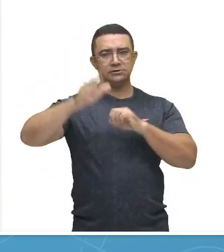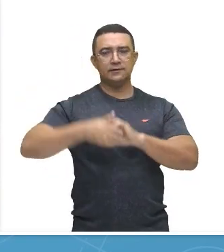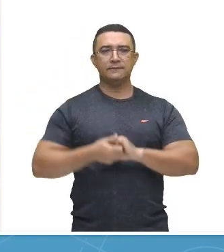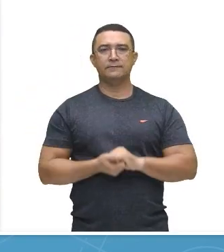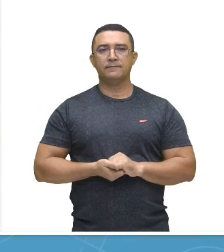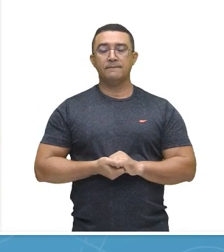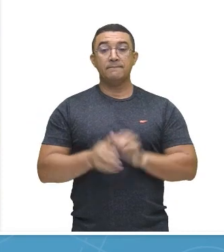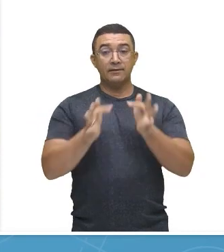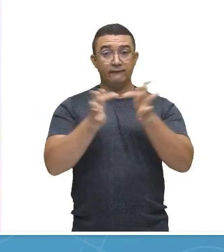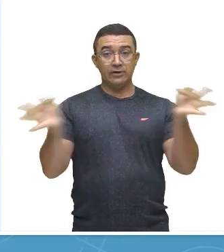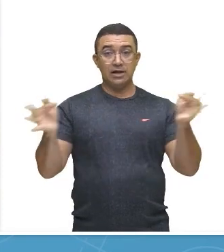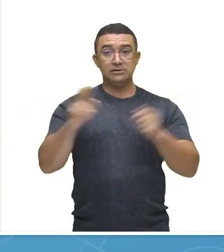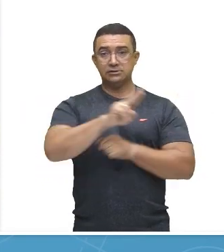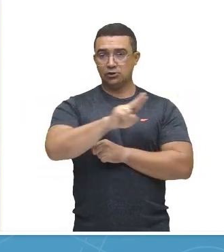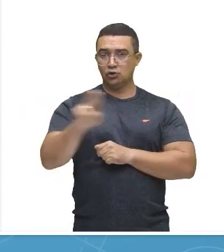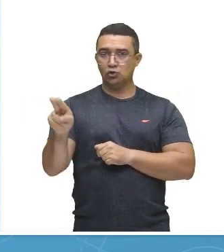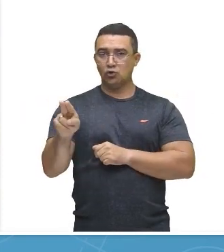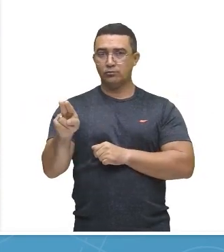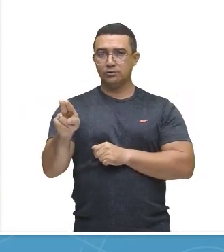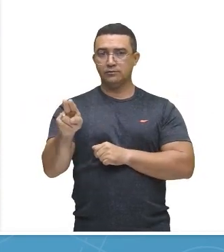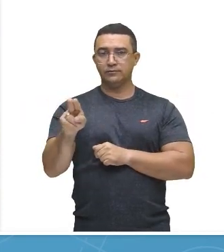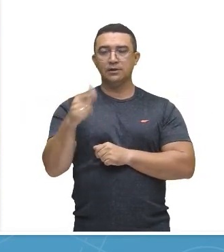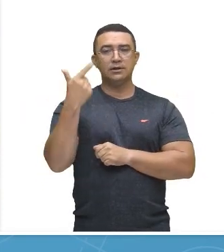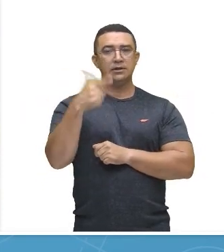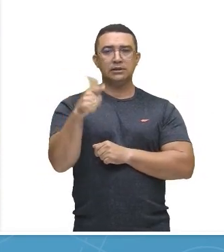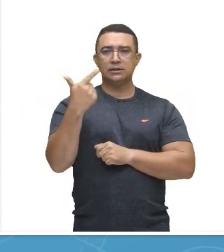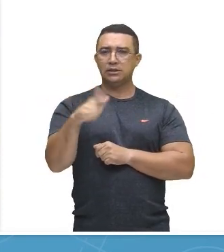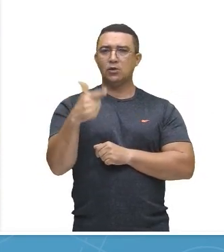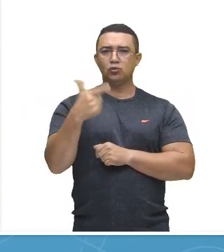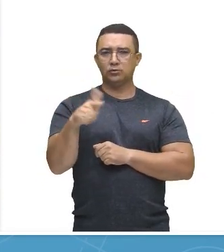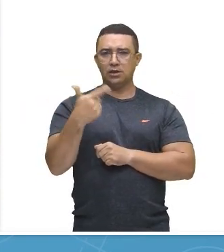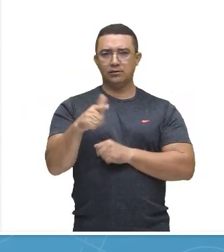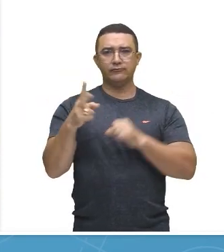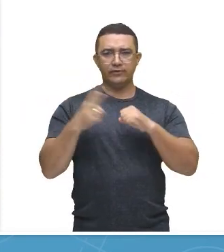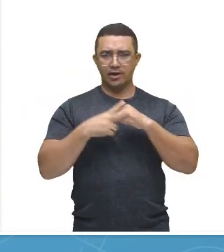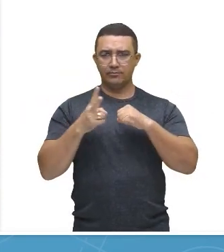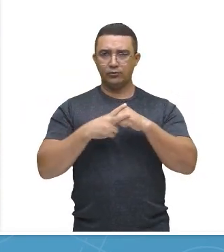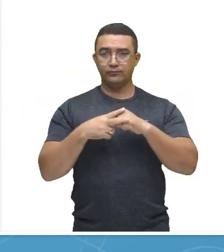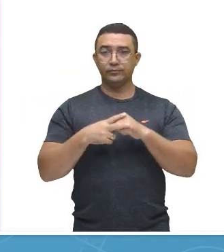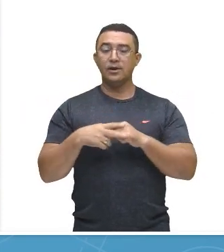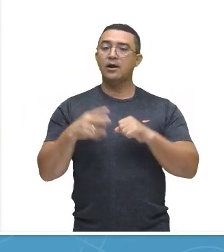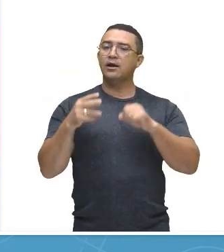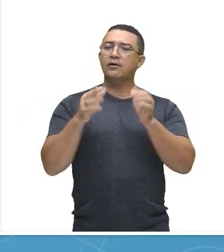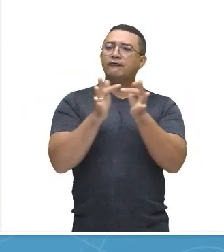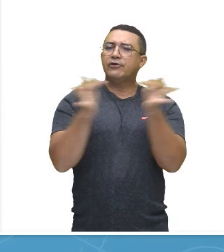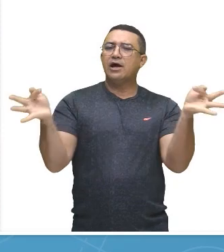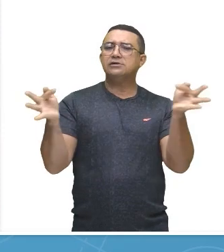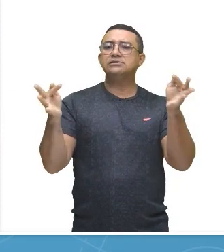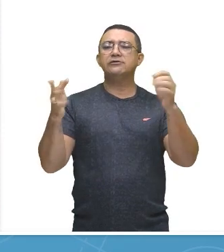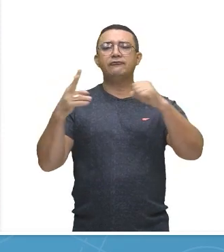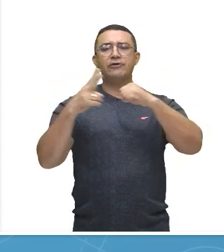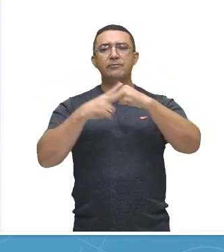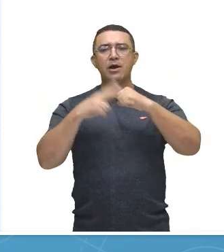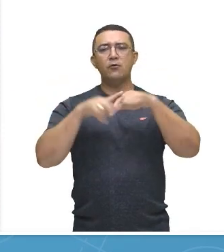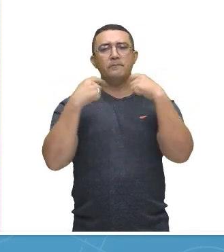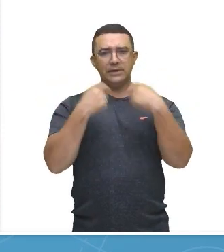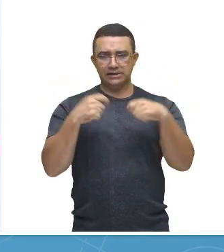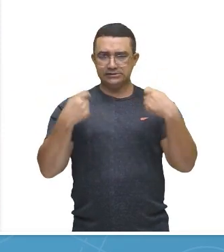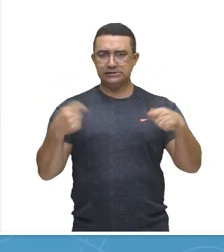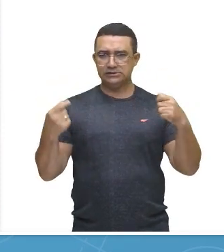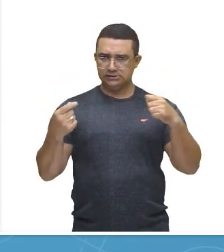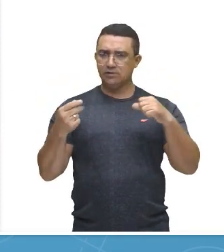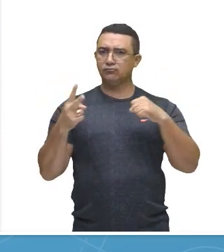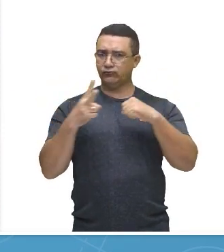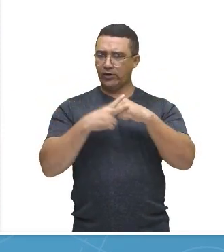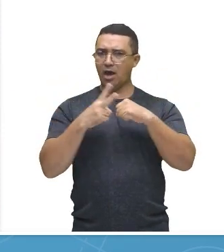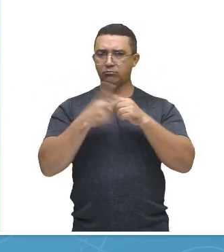frase nominal não contém o quê? Verbo. E a frase verbal tem que ter o quê? Verbo.